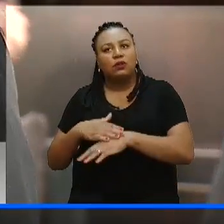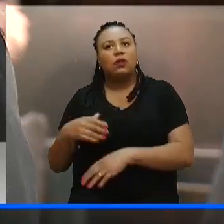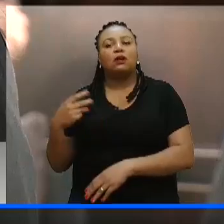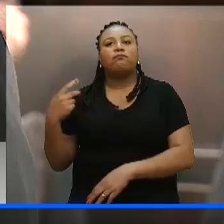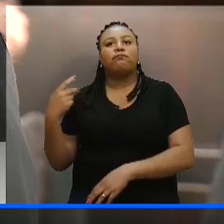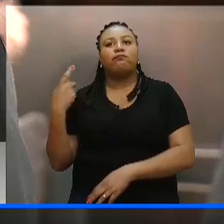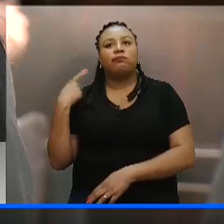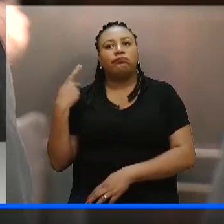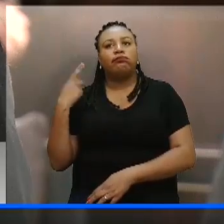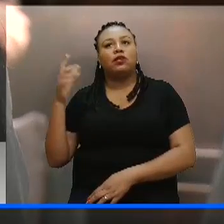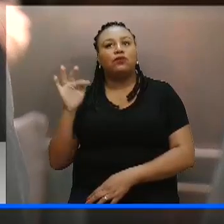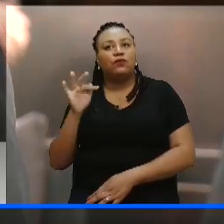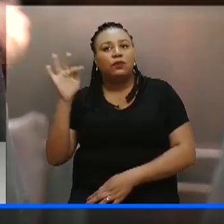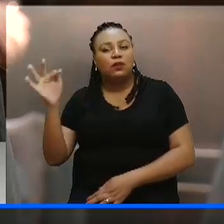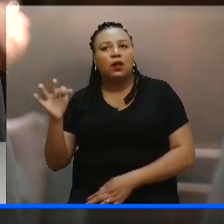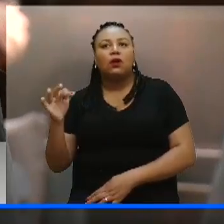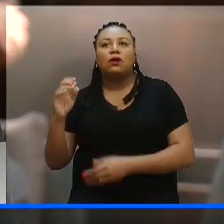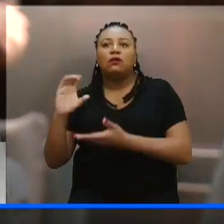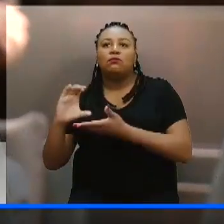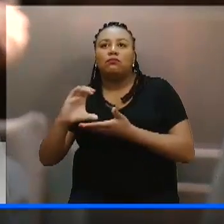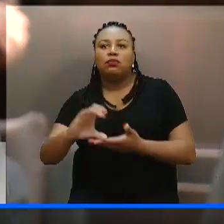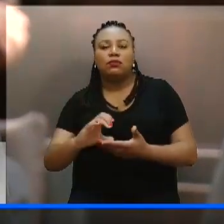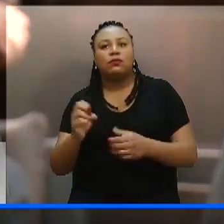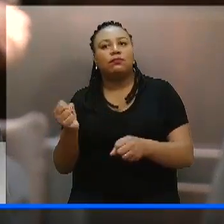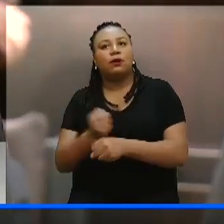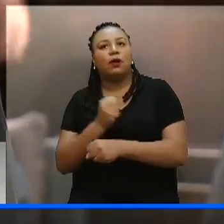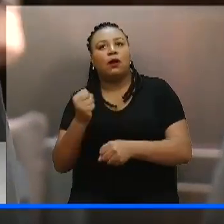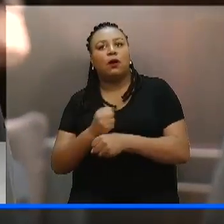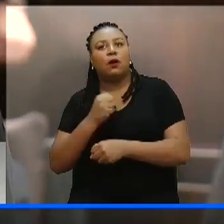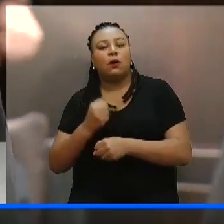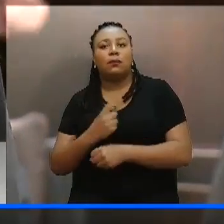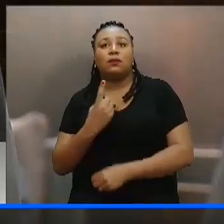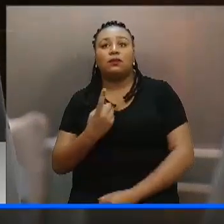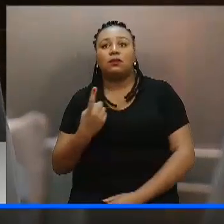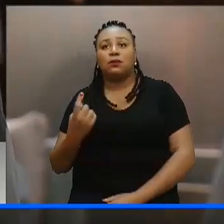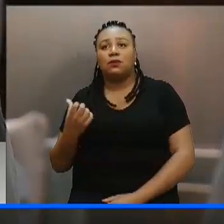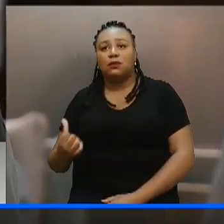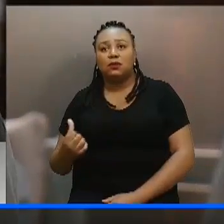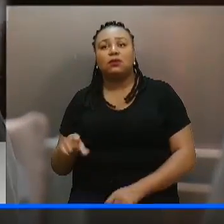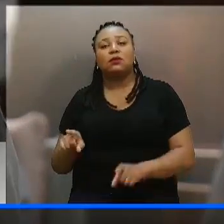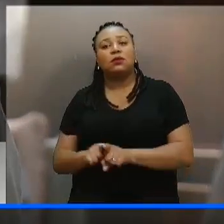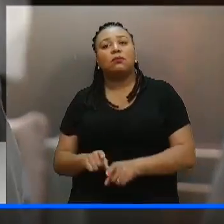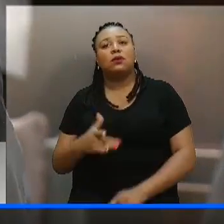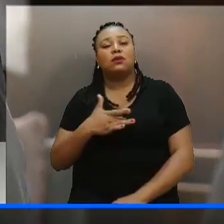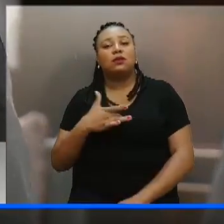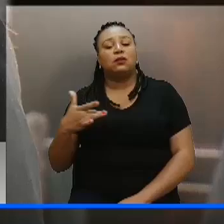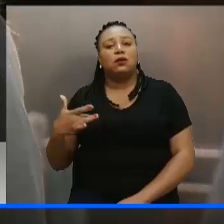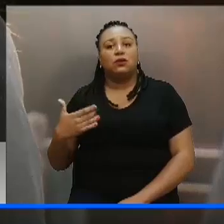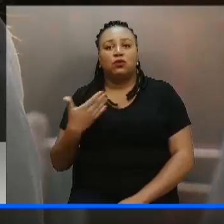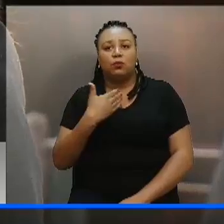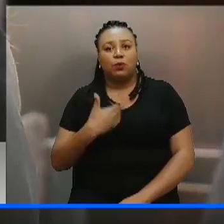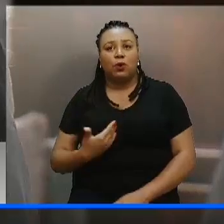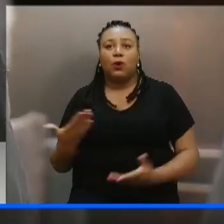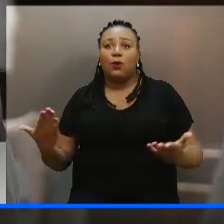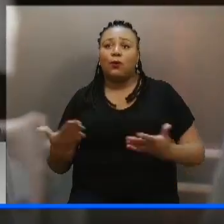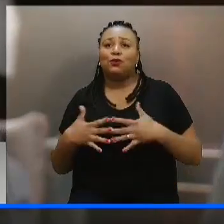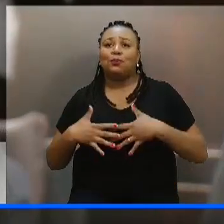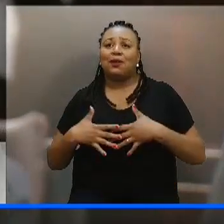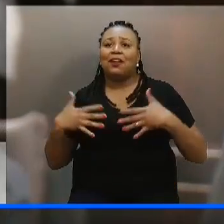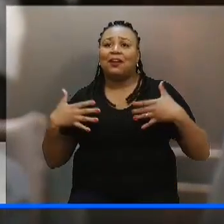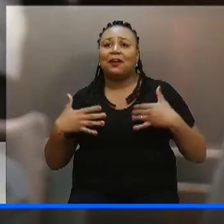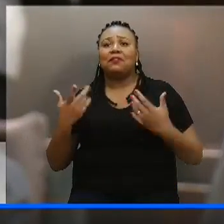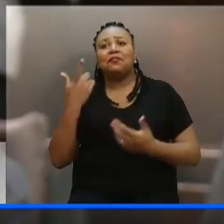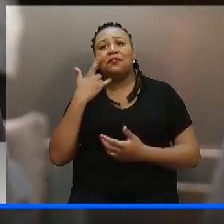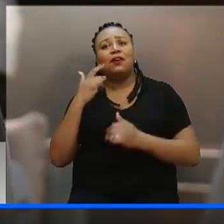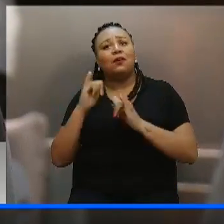para que fossem destinados recursos para as obras das 116 e para a saúde pública e hoje me alegrou ouvir o anúncio